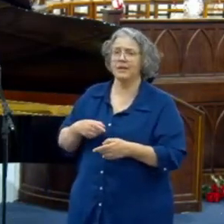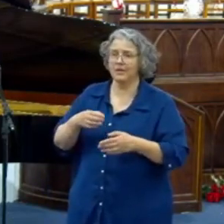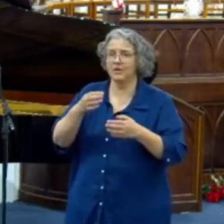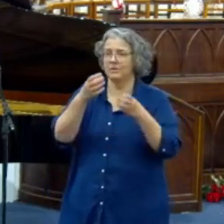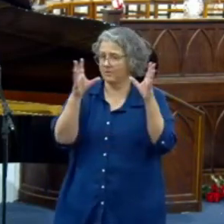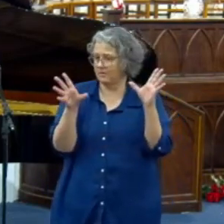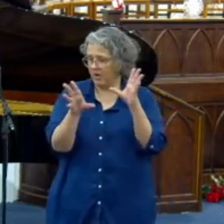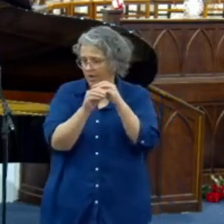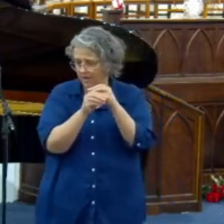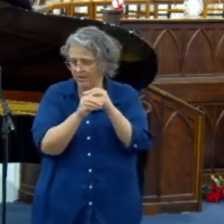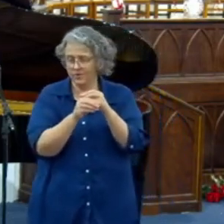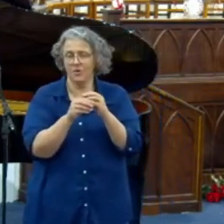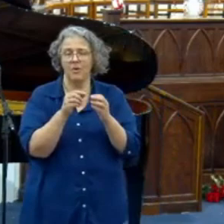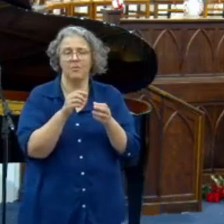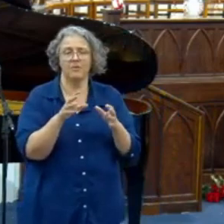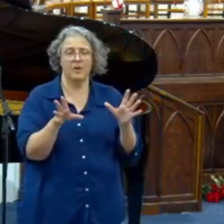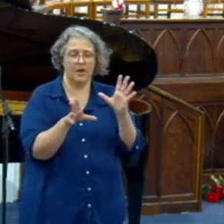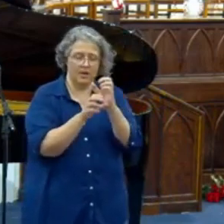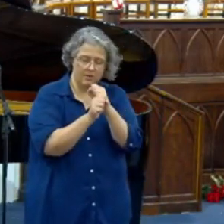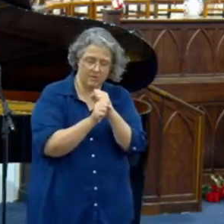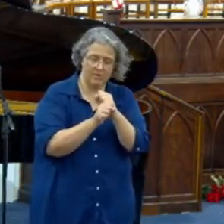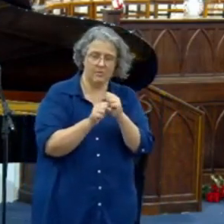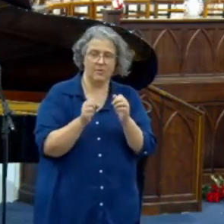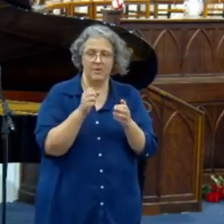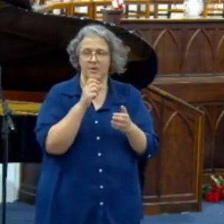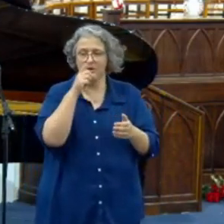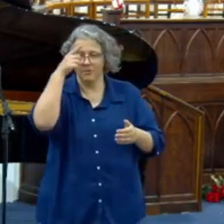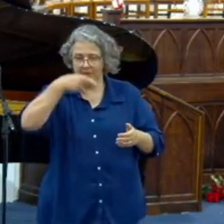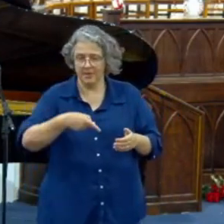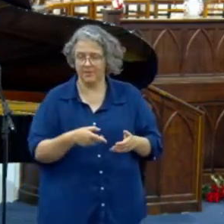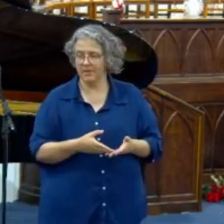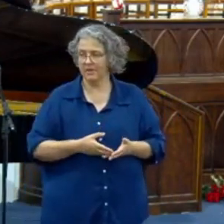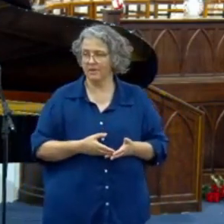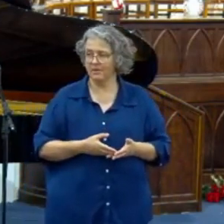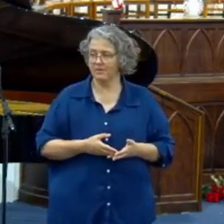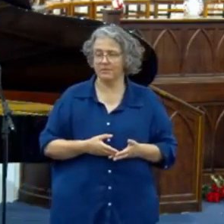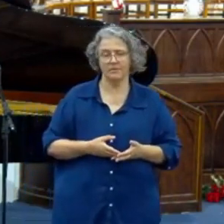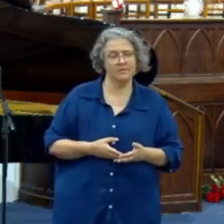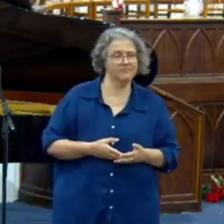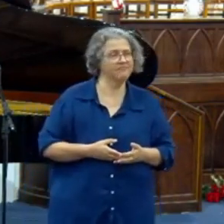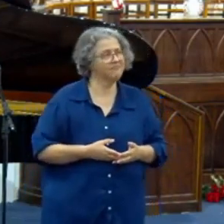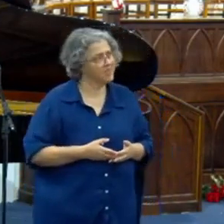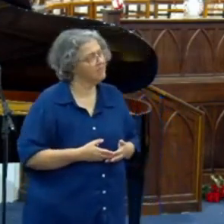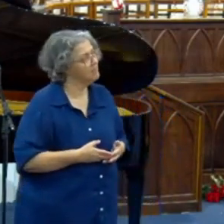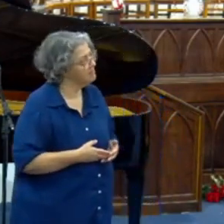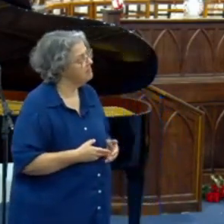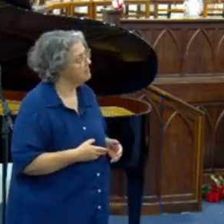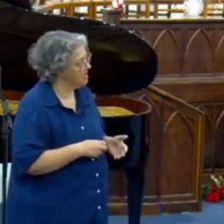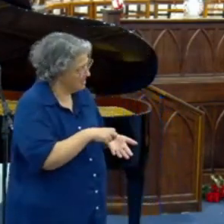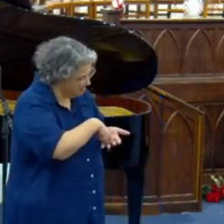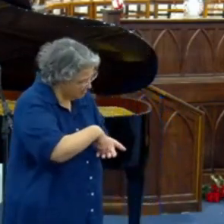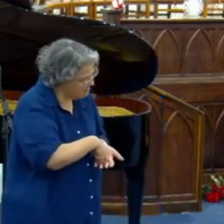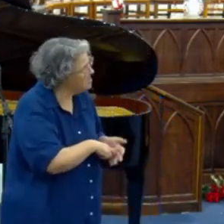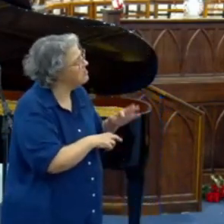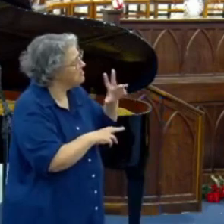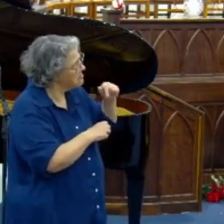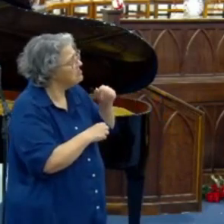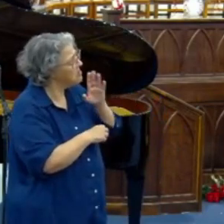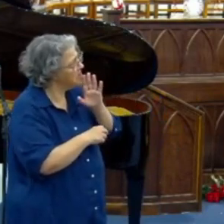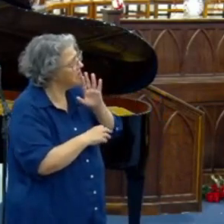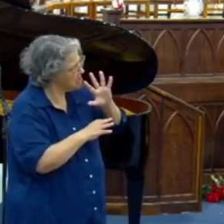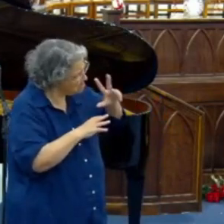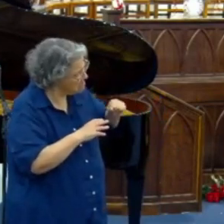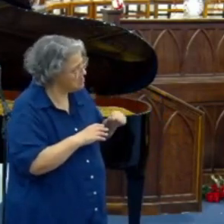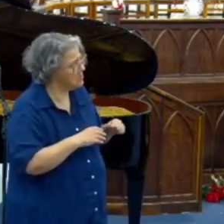um resumo aqui da lei moral, não todos os 10 mandamentos, a resposta dele foi: tudo isso eu tenho